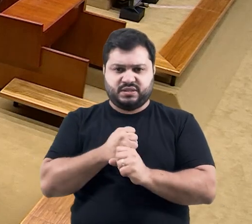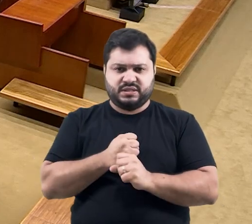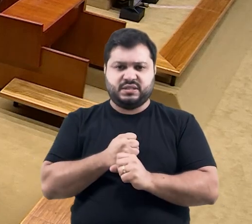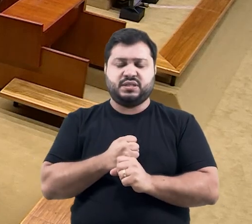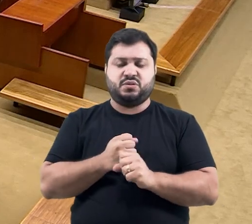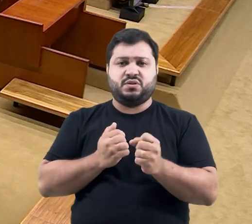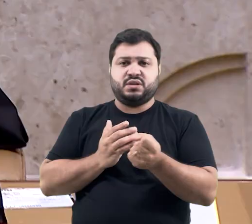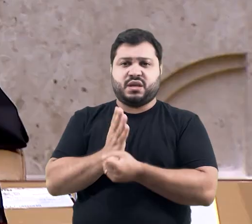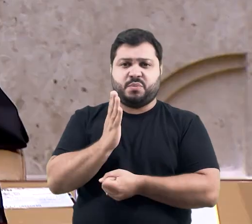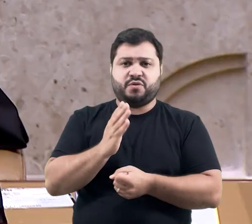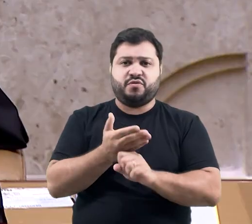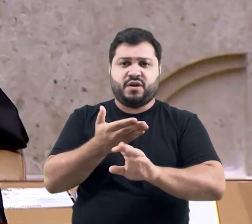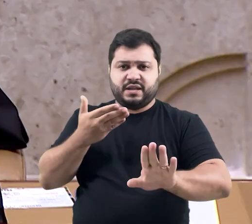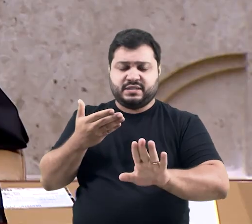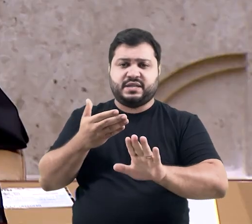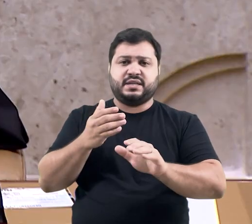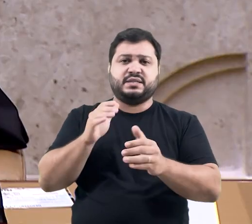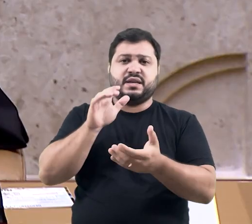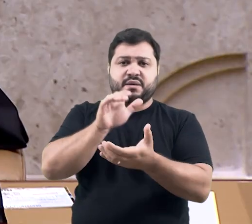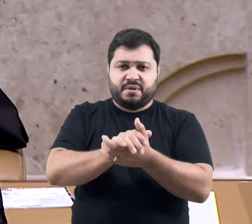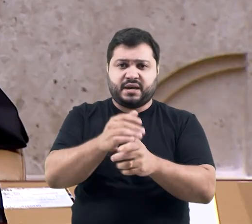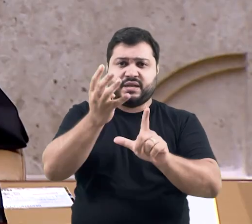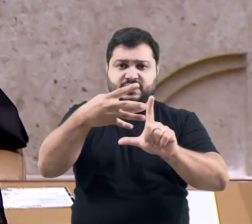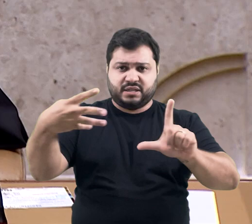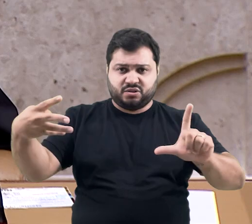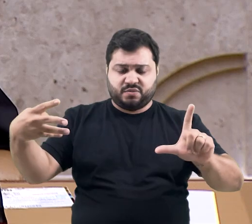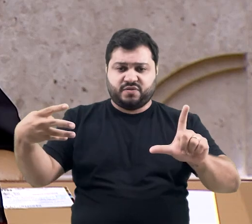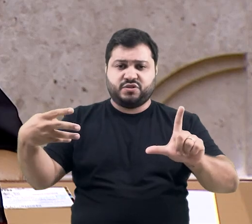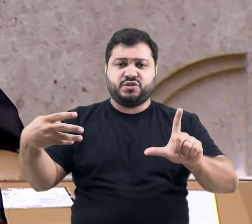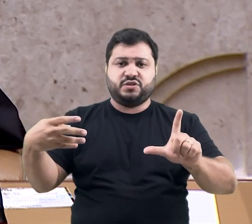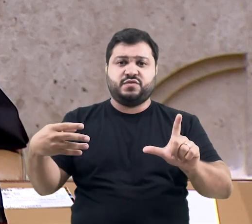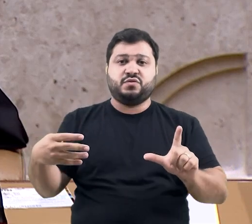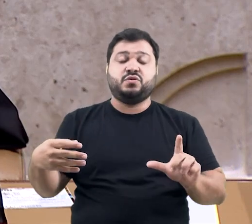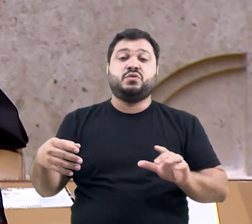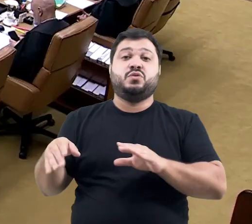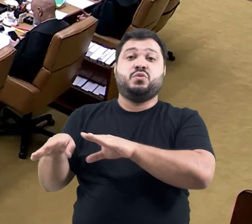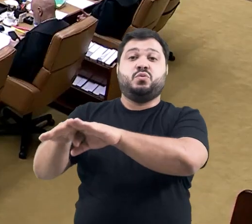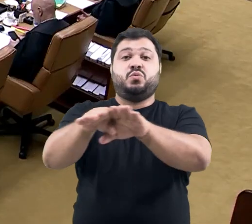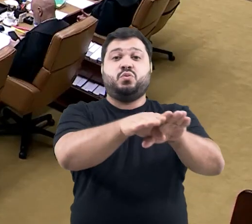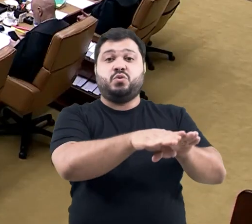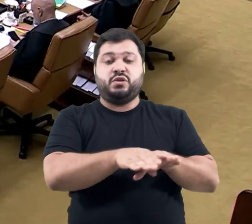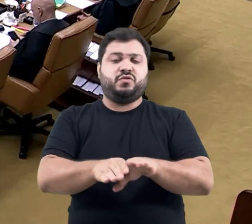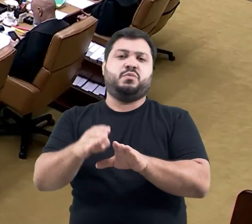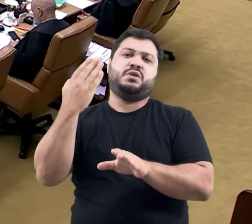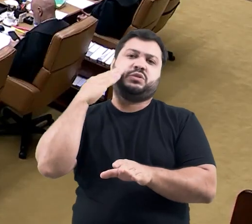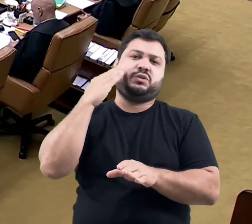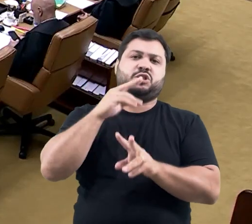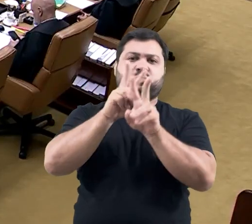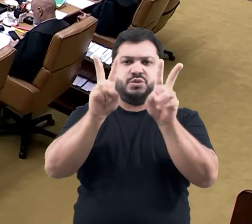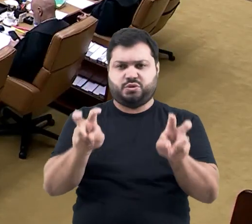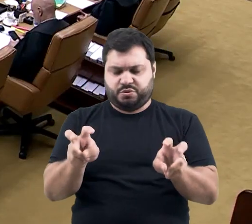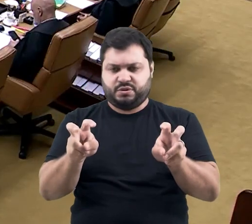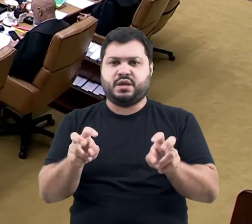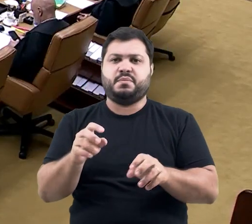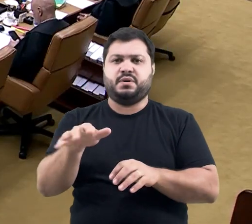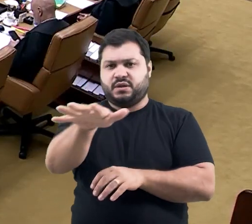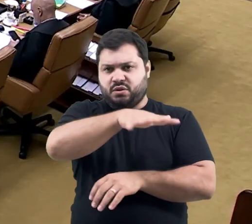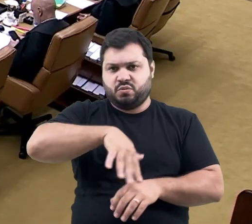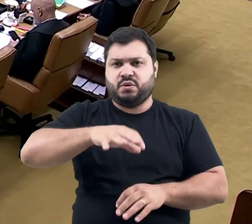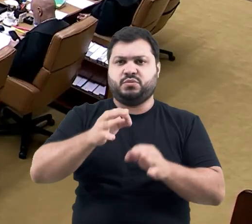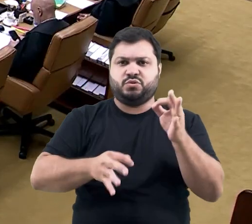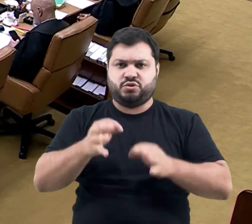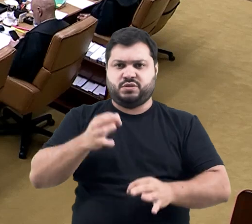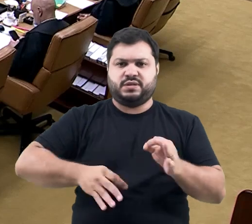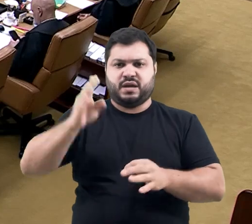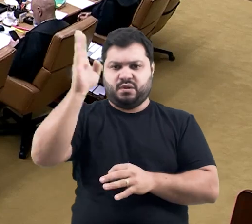março deste ano, que aprovou a licença para casais homoafetivos, uniformiza o entendimento sobre o tema